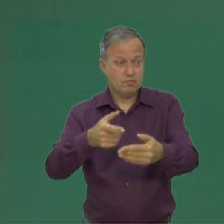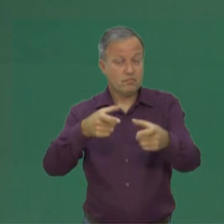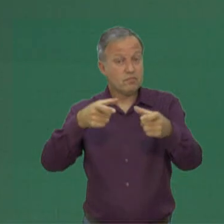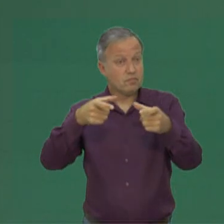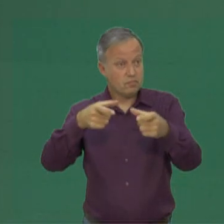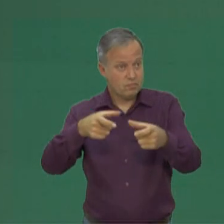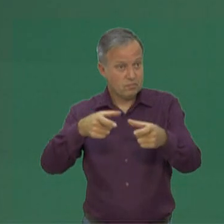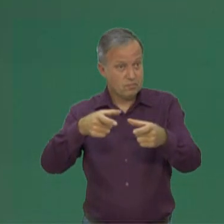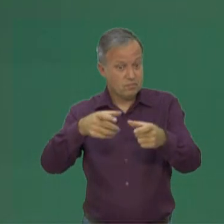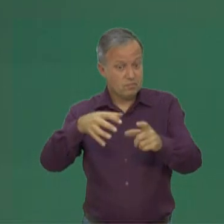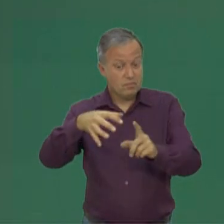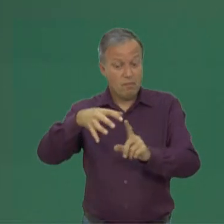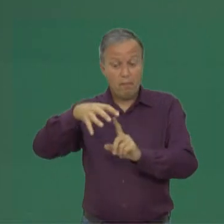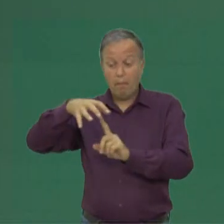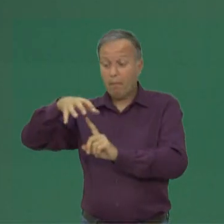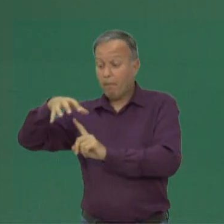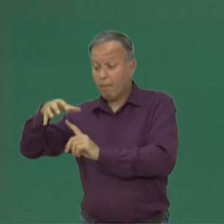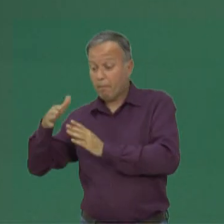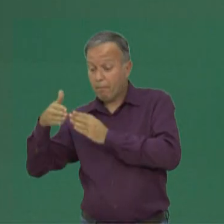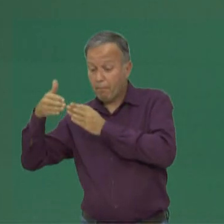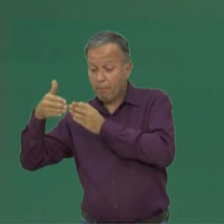coberta desta embarcação,